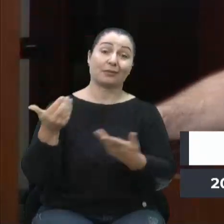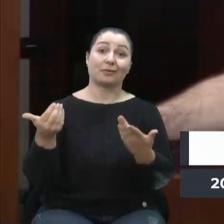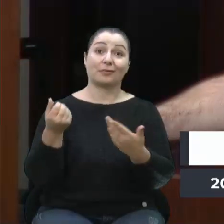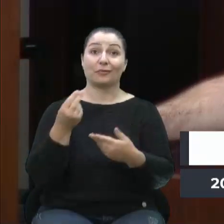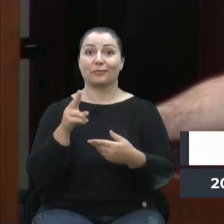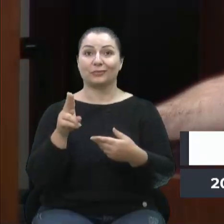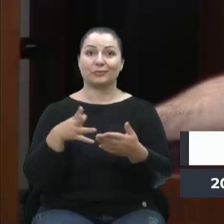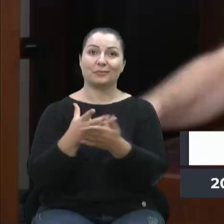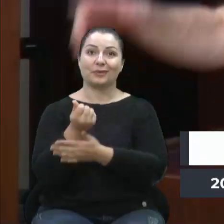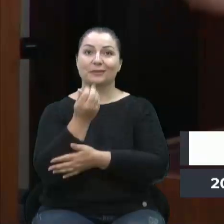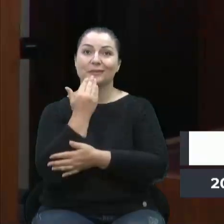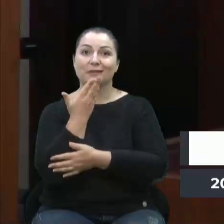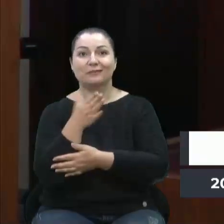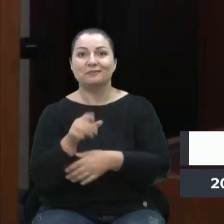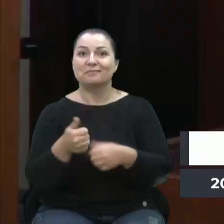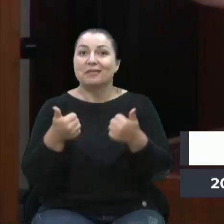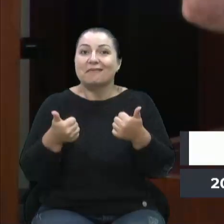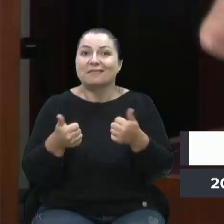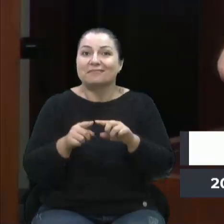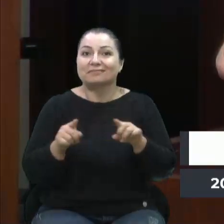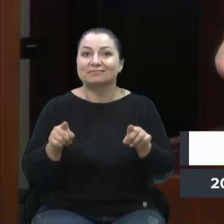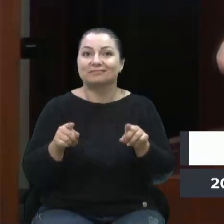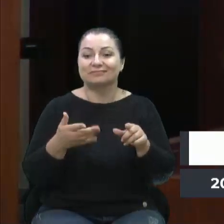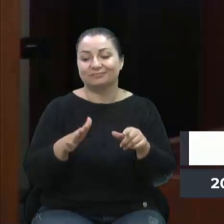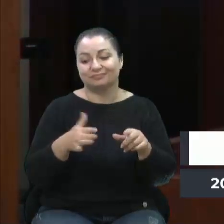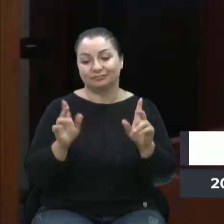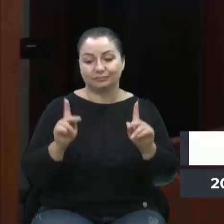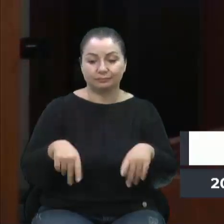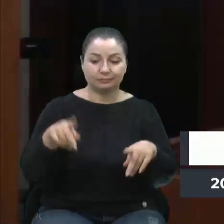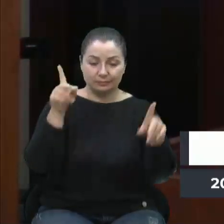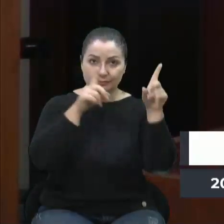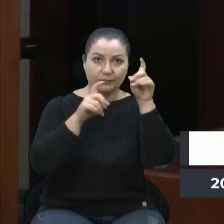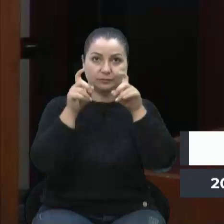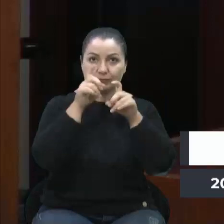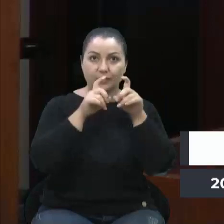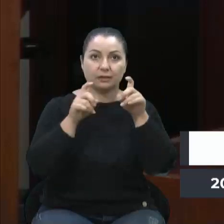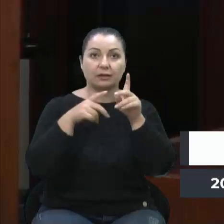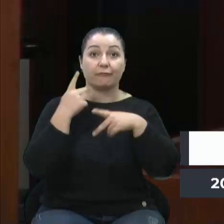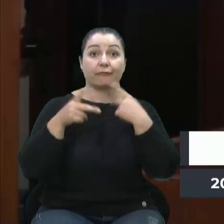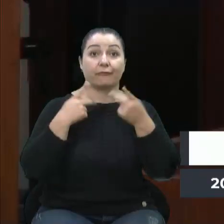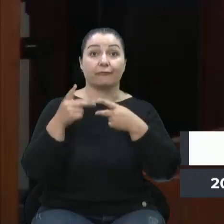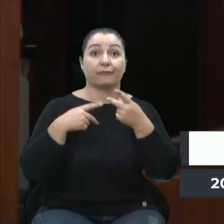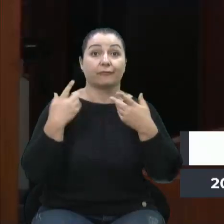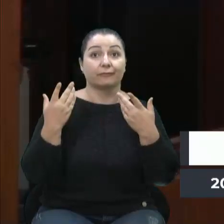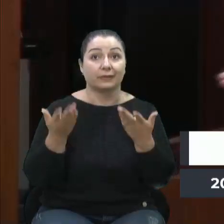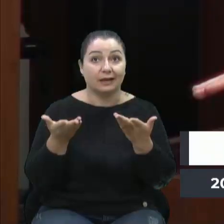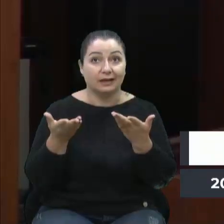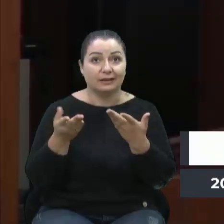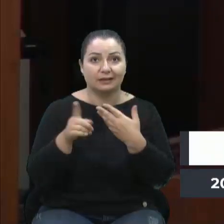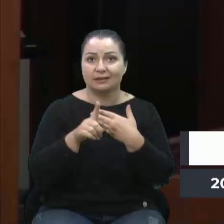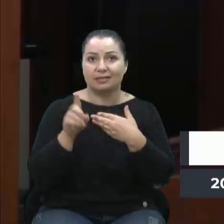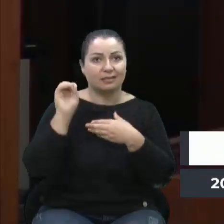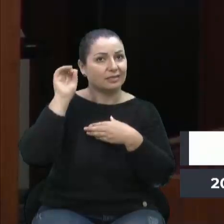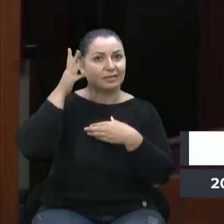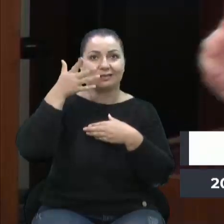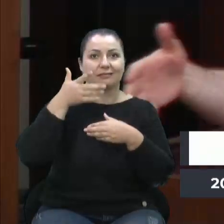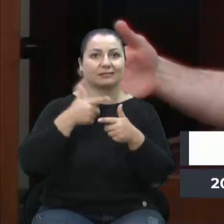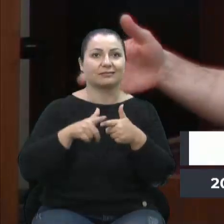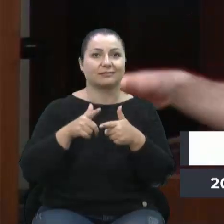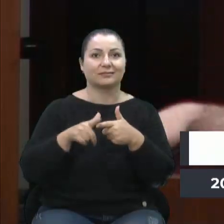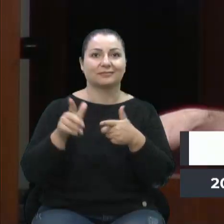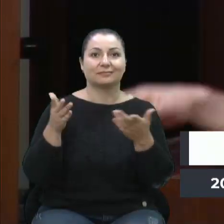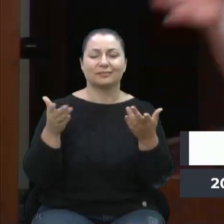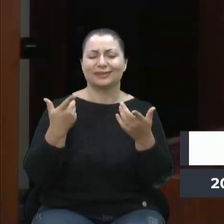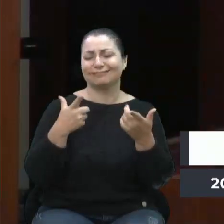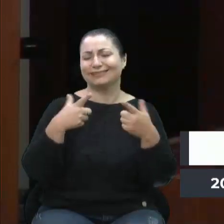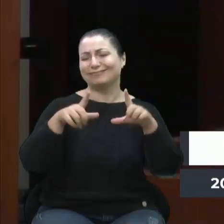seria melhor. Mas muitas vezes as pessoas estão preocupadas em falar ao invés de resolver o problema, porque não dá